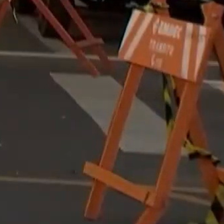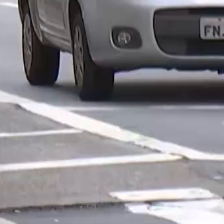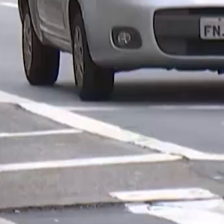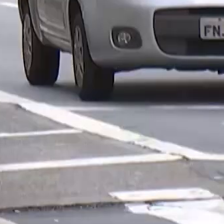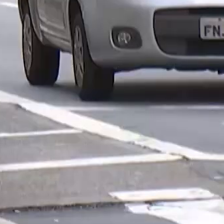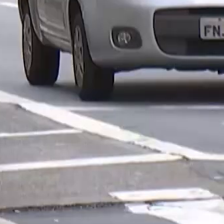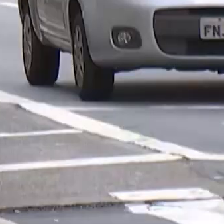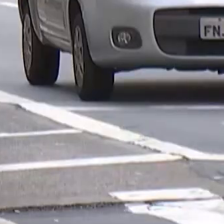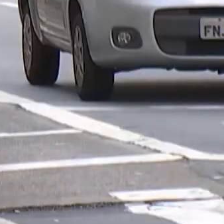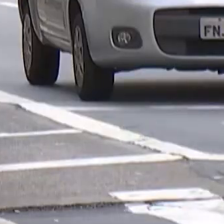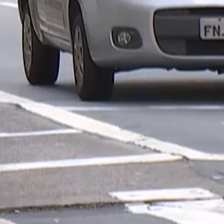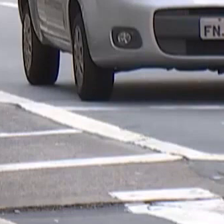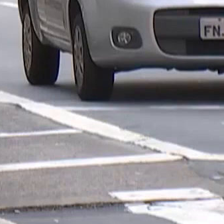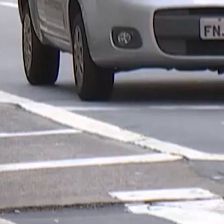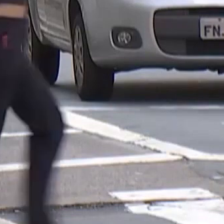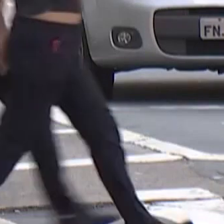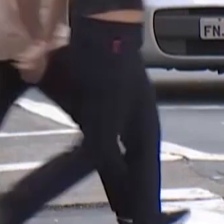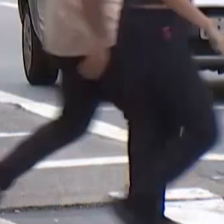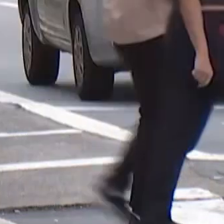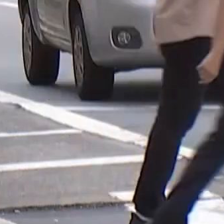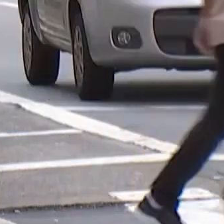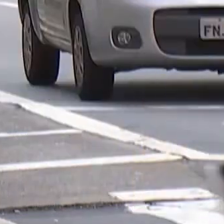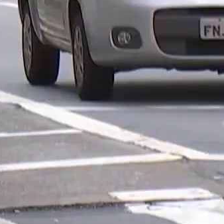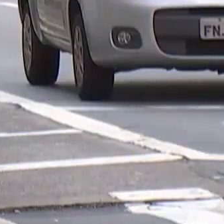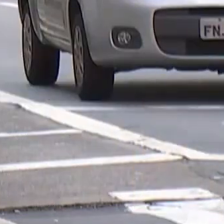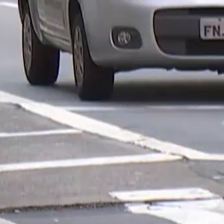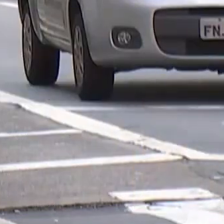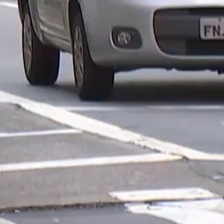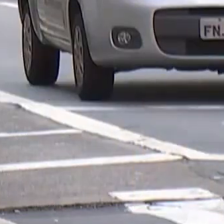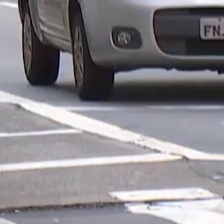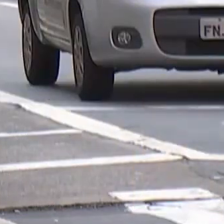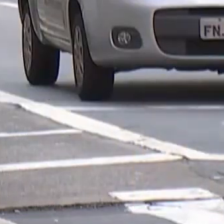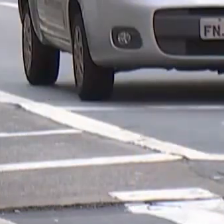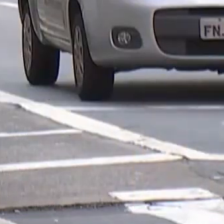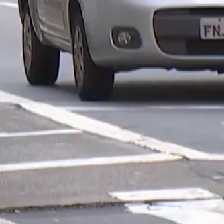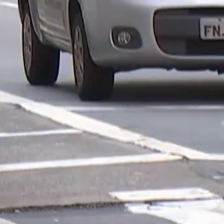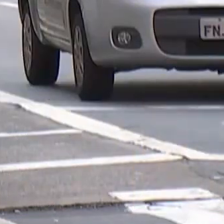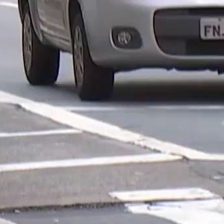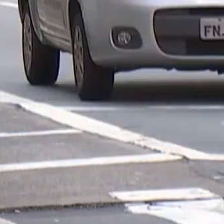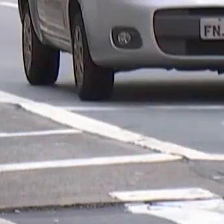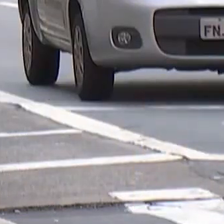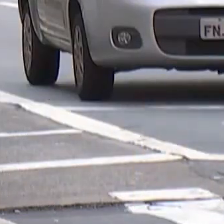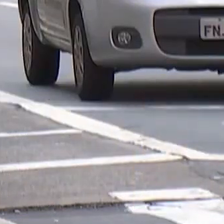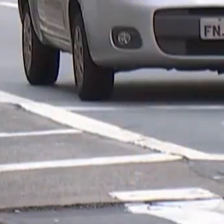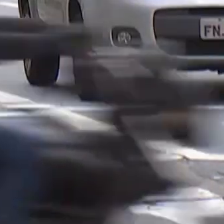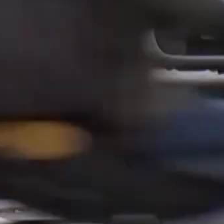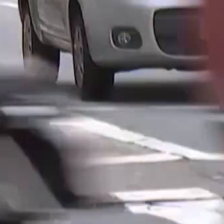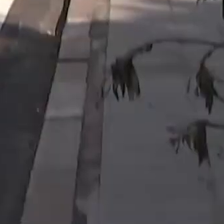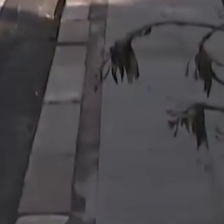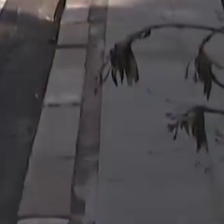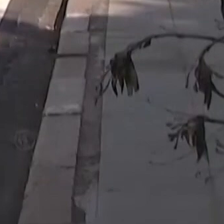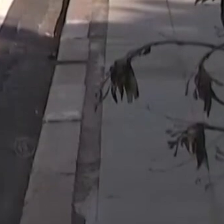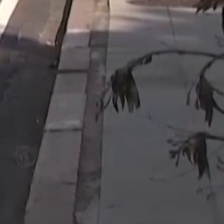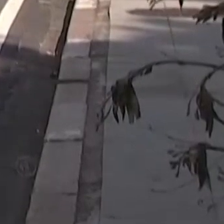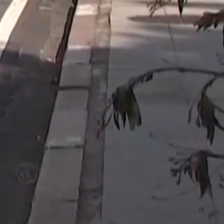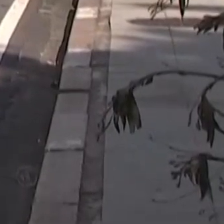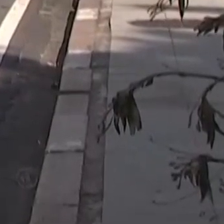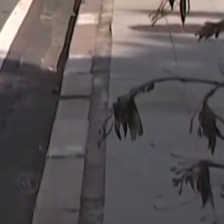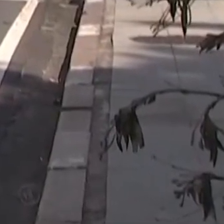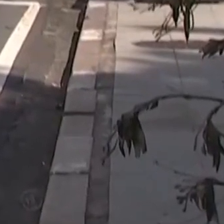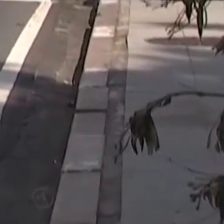utilizar o verdadeiro, né, usuário do transporte. Dados